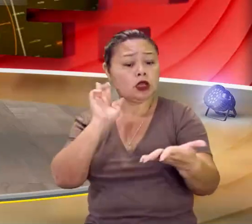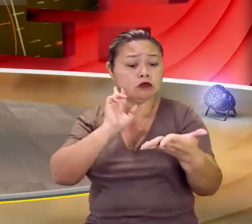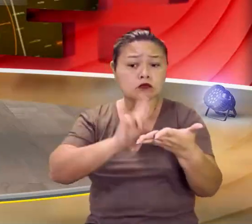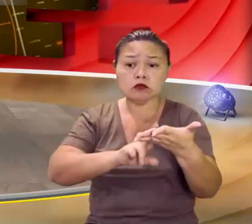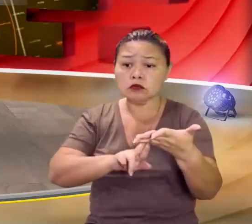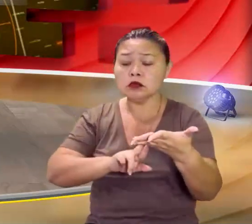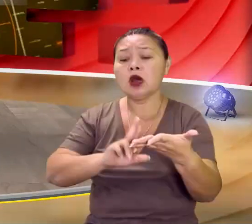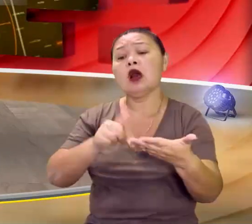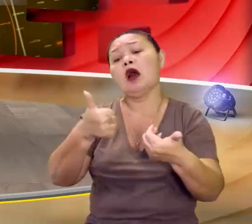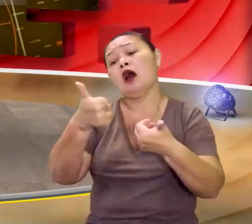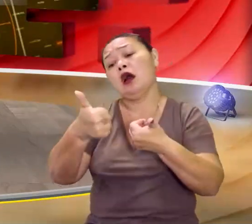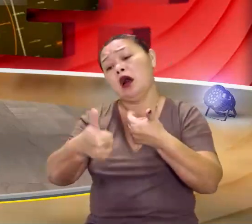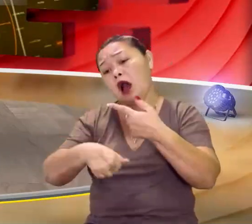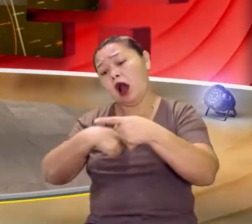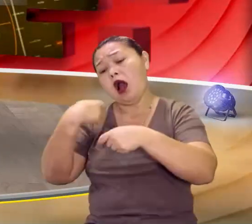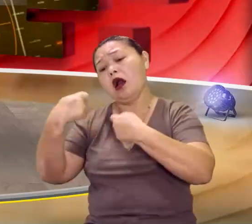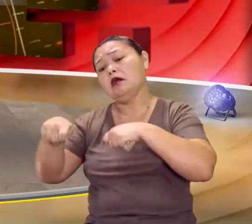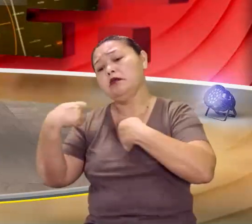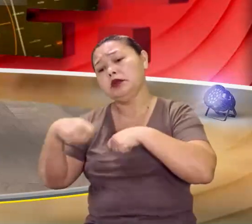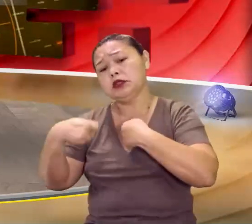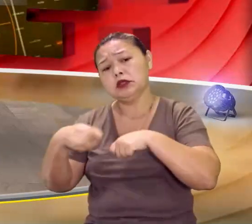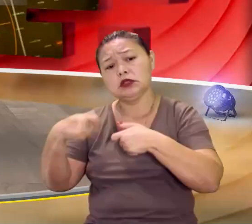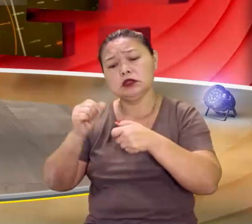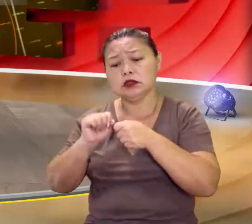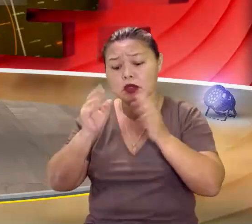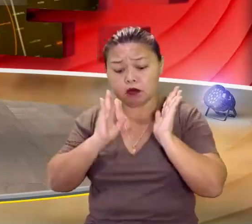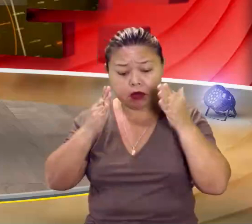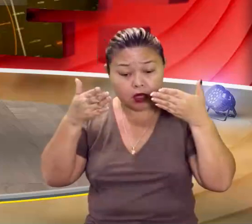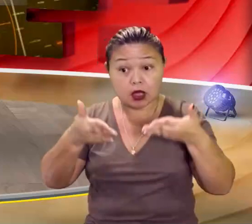com certeza, naquelas que você precisa dar uma